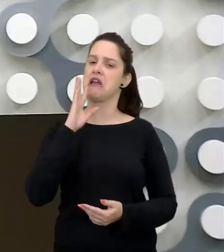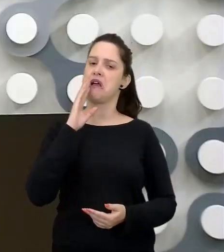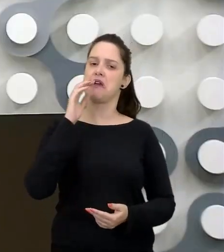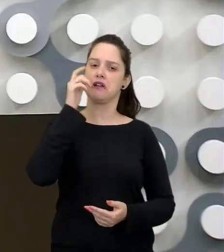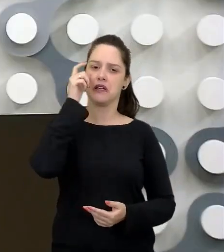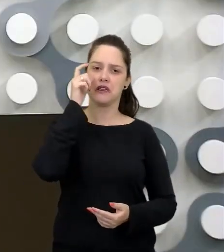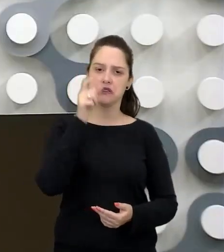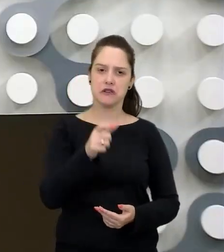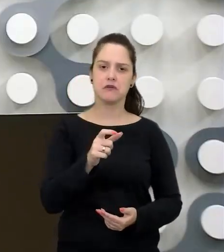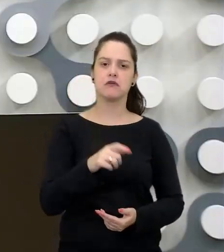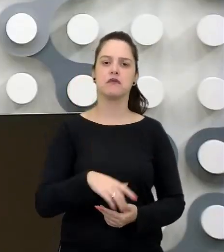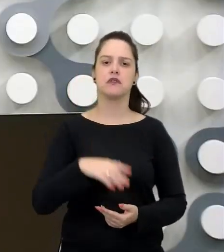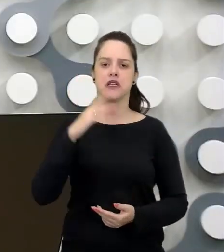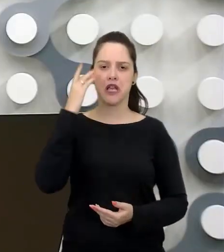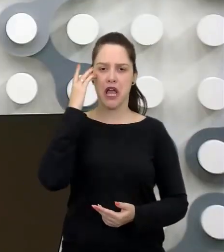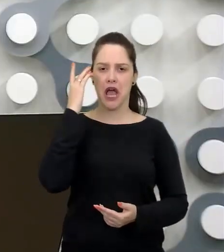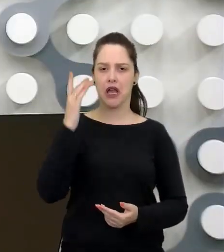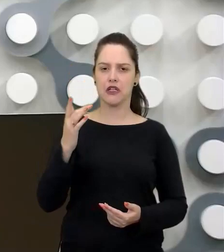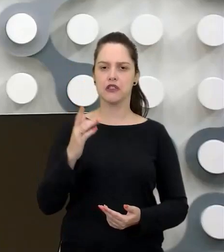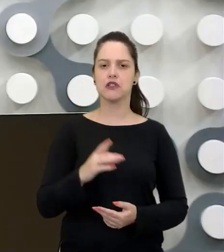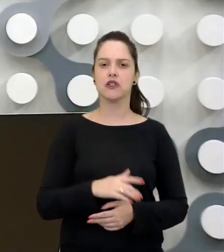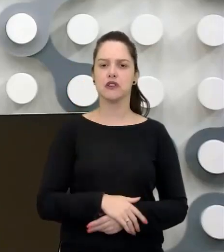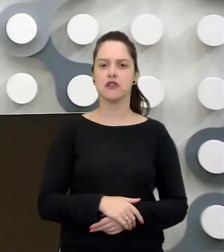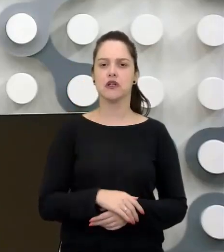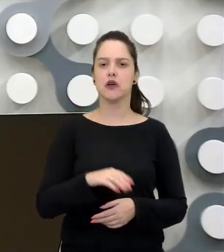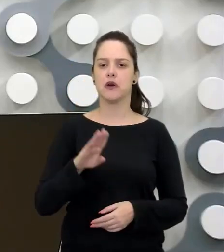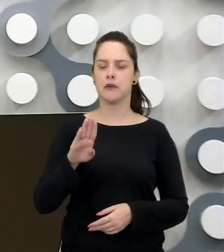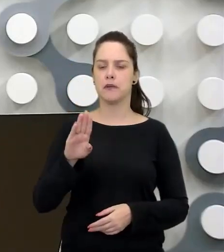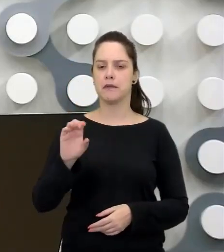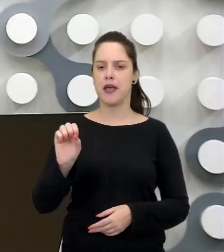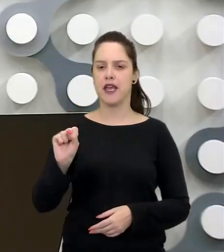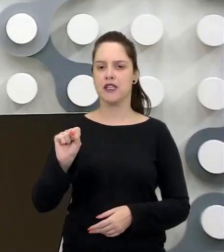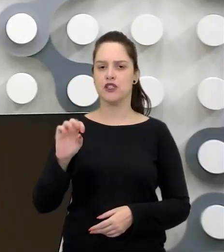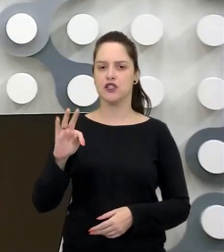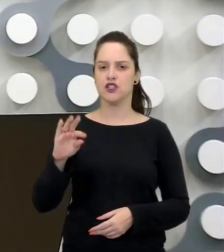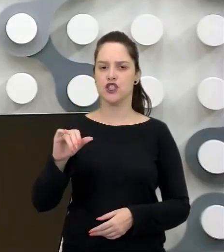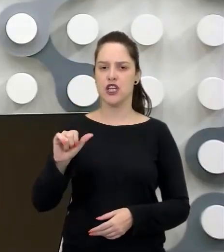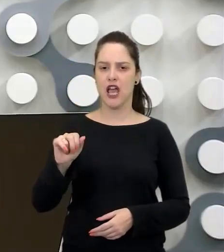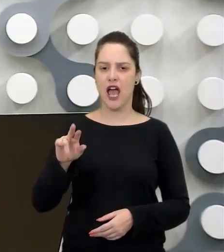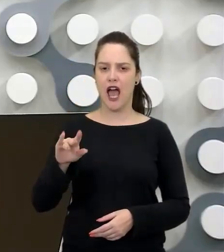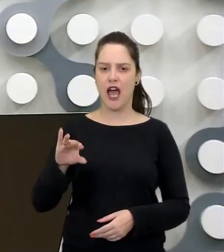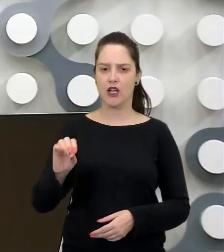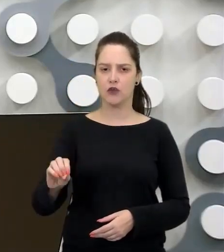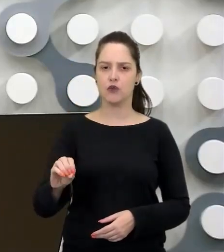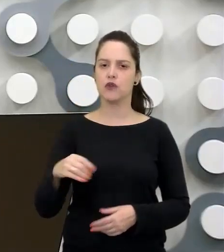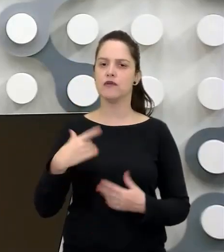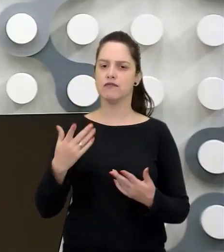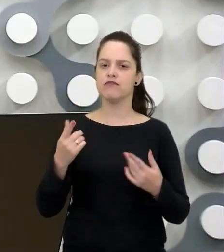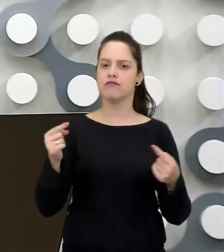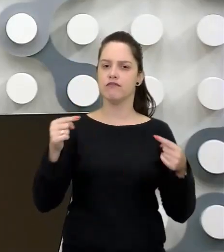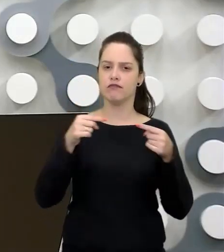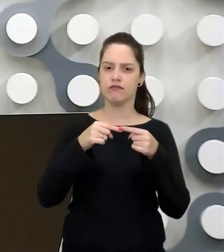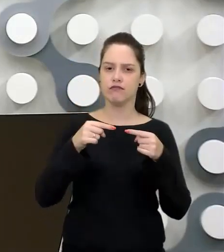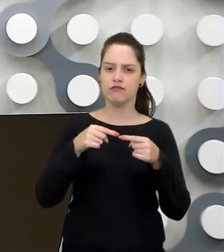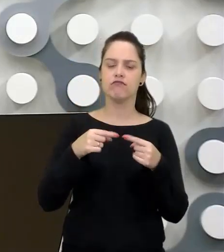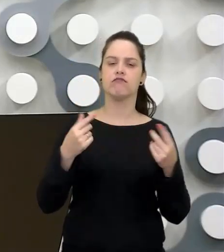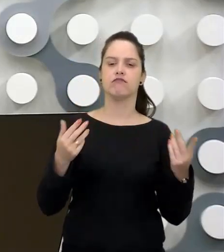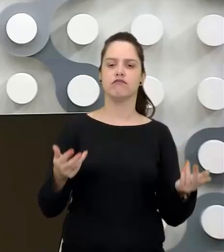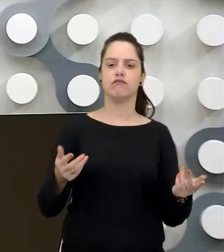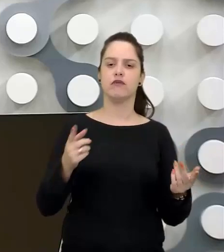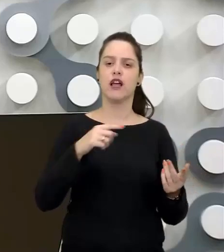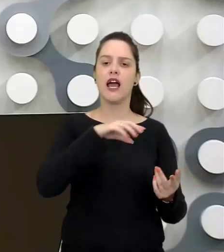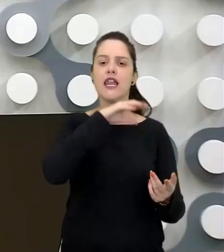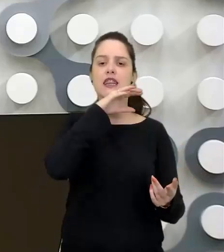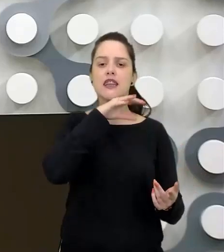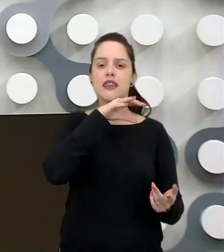videogame, né? The Witcher tem um bestiário, o Horizon tem um bestiário. Toda vez que você encontra um animal